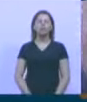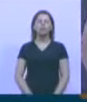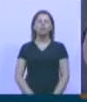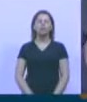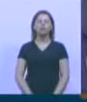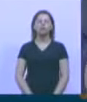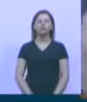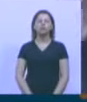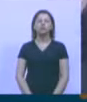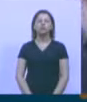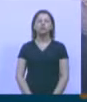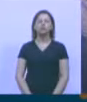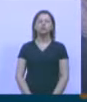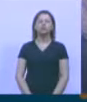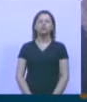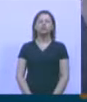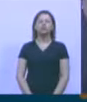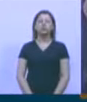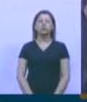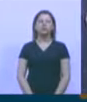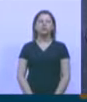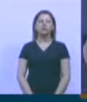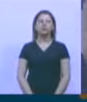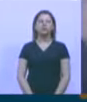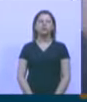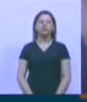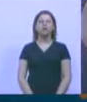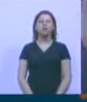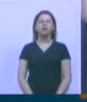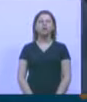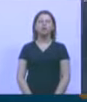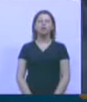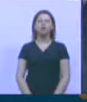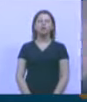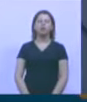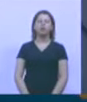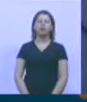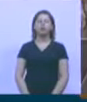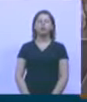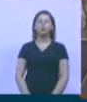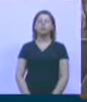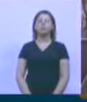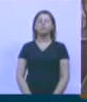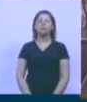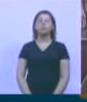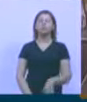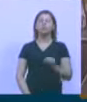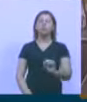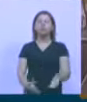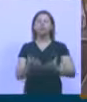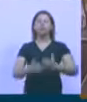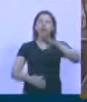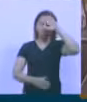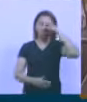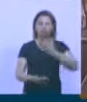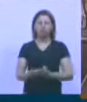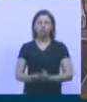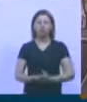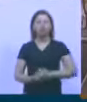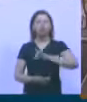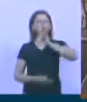God wants us to trust him and put our future in his hands. O que ele quer é que confiemos nele